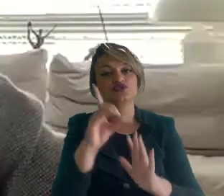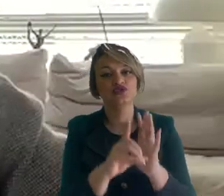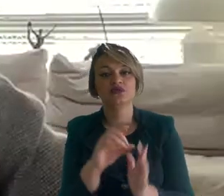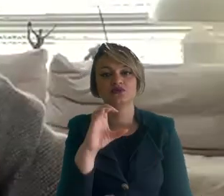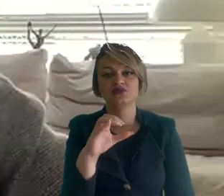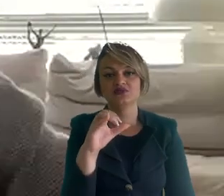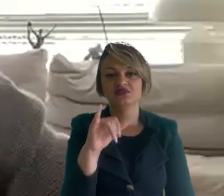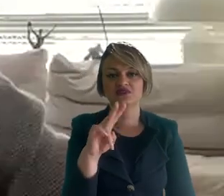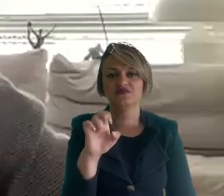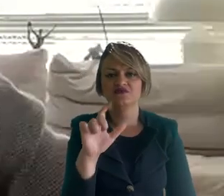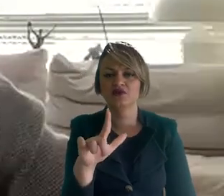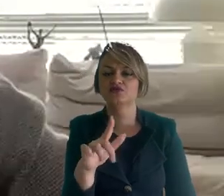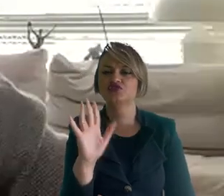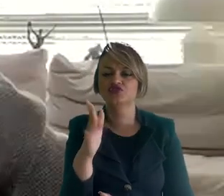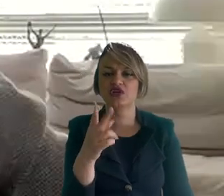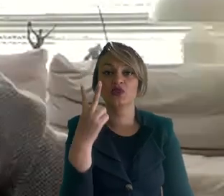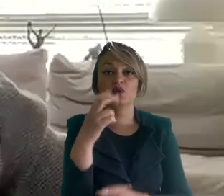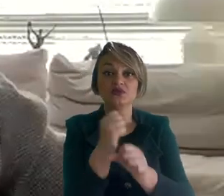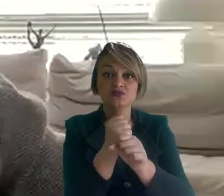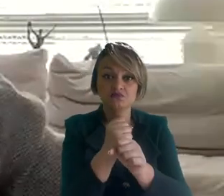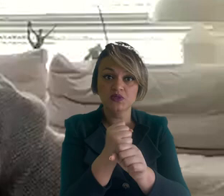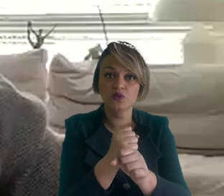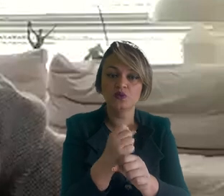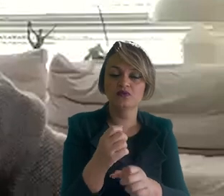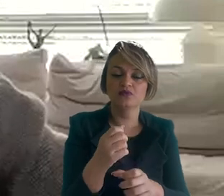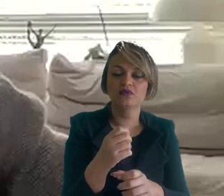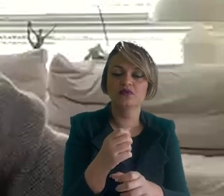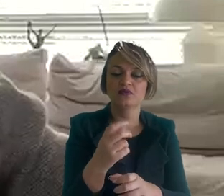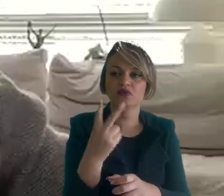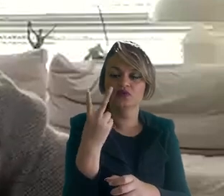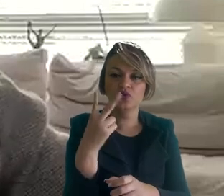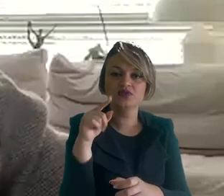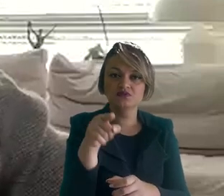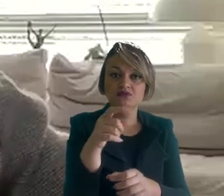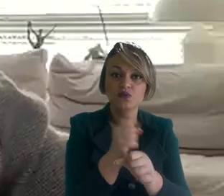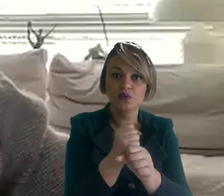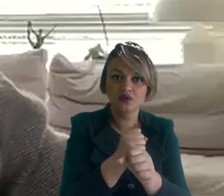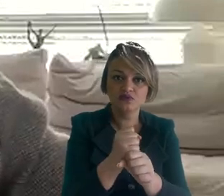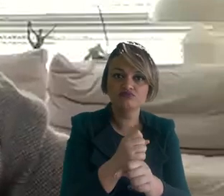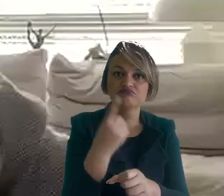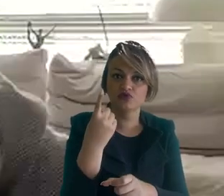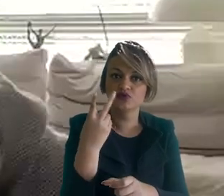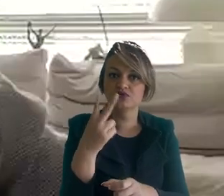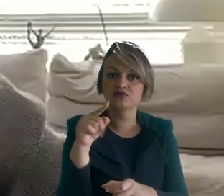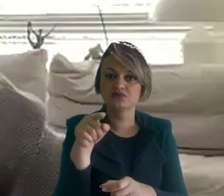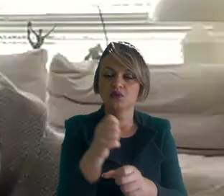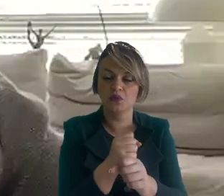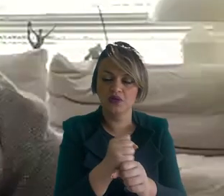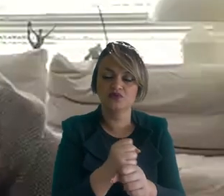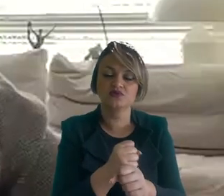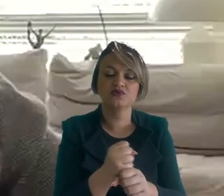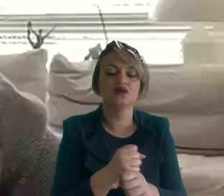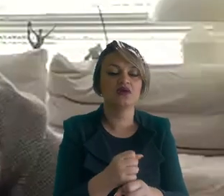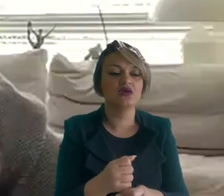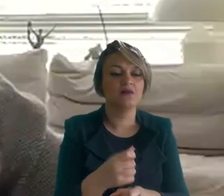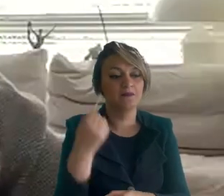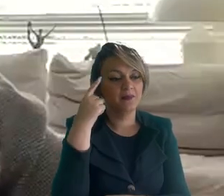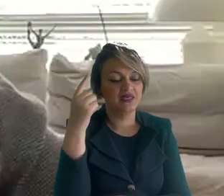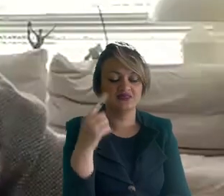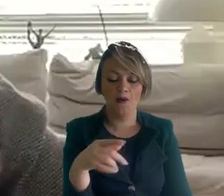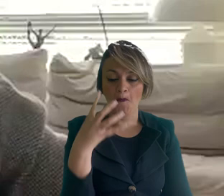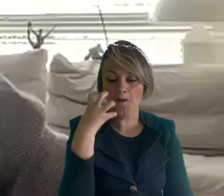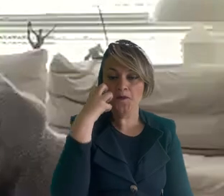dois mil anos está evoluído para imputar o dano ao patrimônio